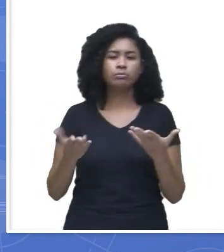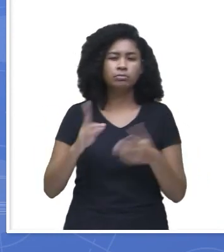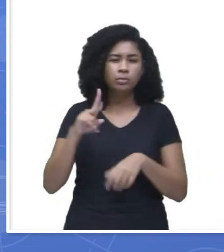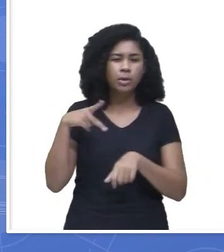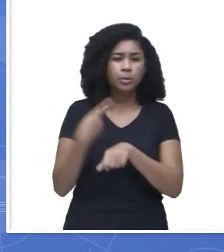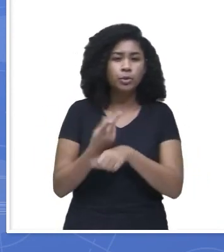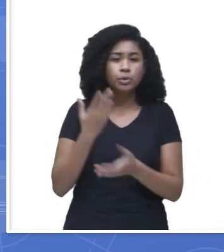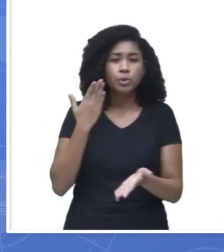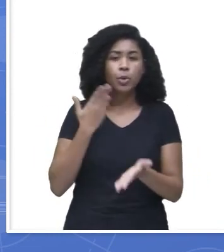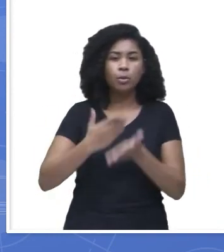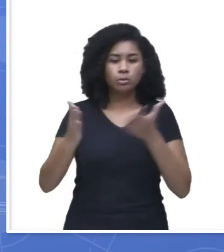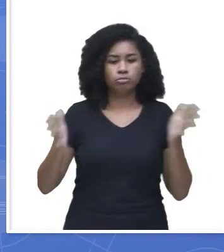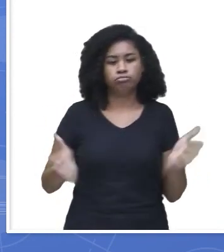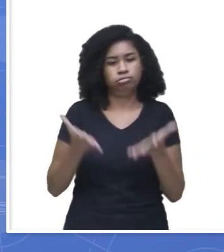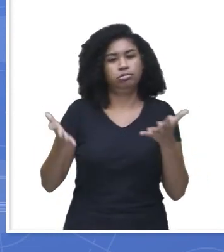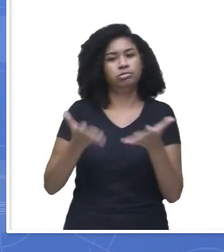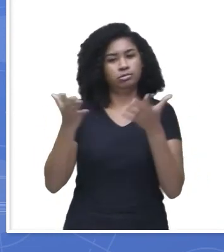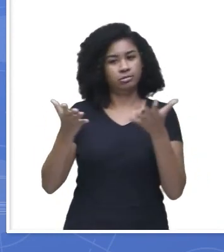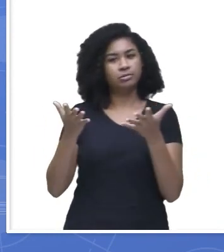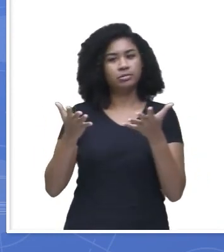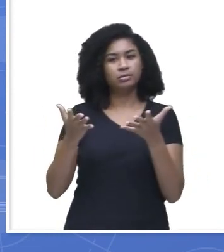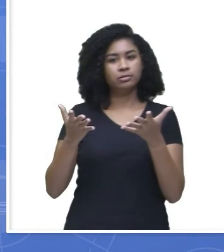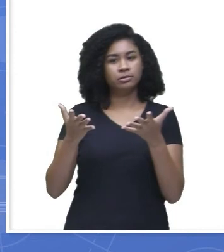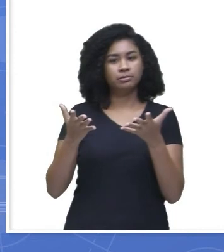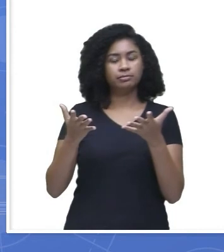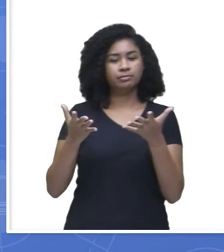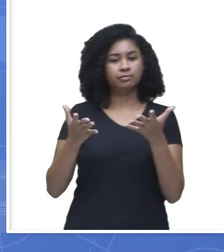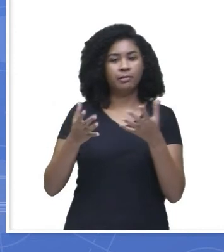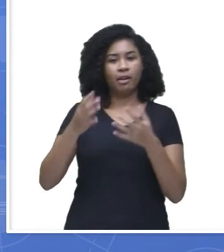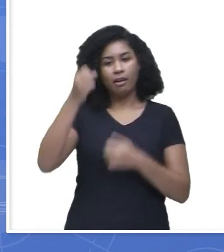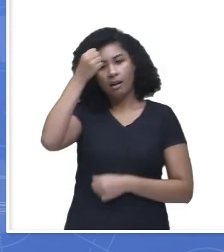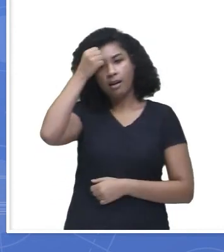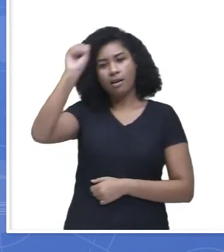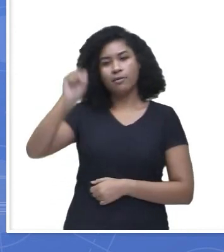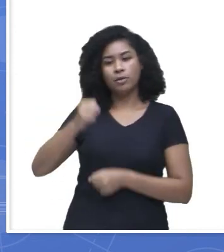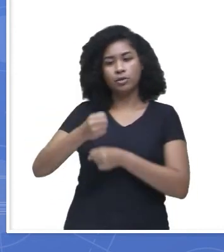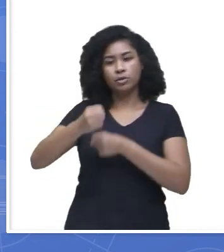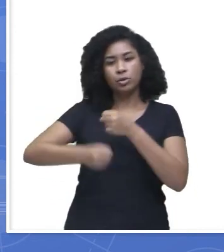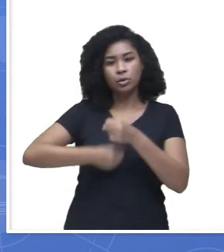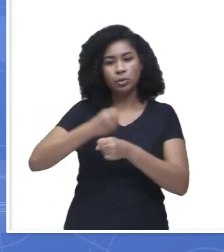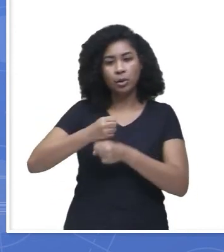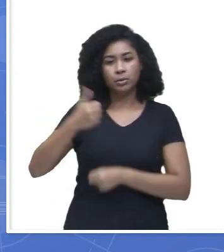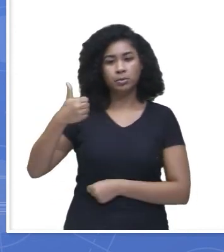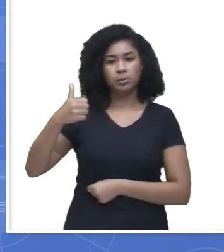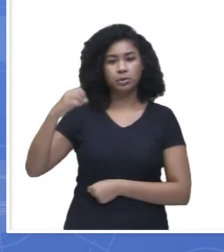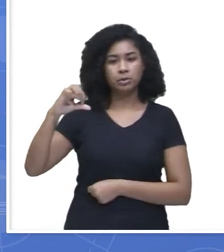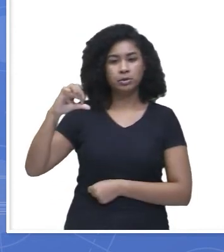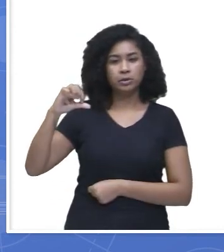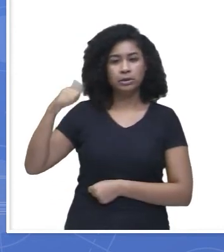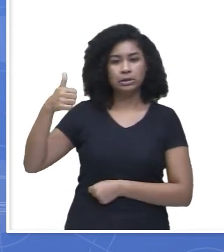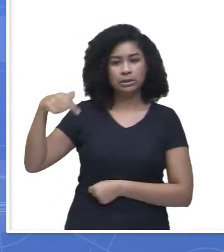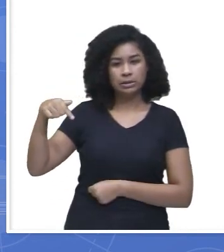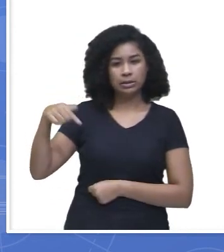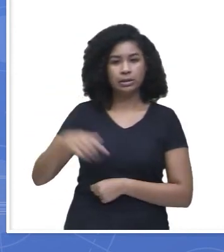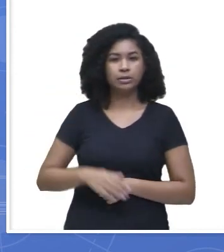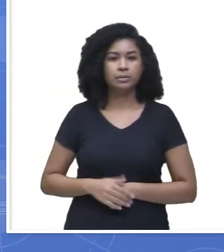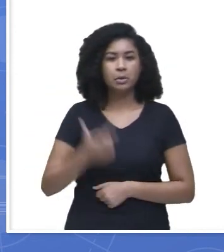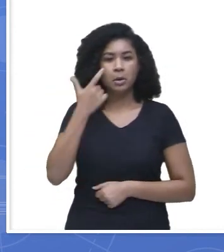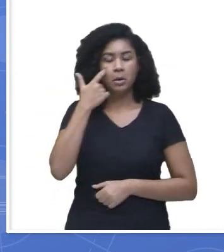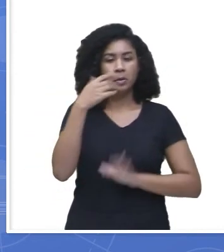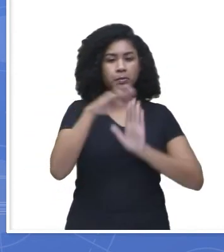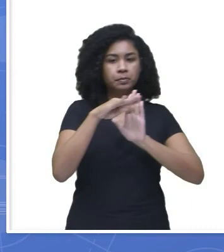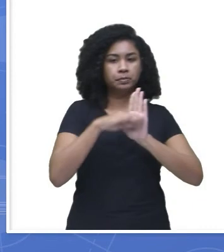com que aconteça a Revolução em 17, tá bom? Então, não tem nada demais aí, vocês já sabem disso, ok? Vamos lá as alternativas,